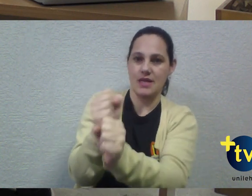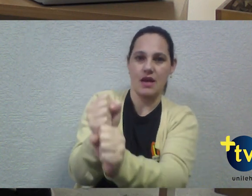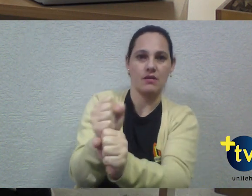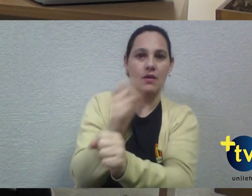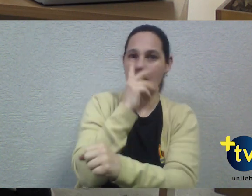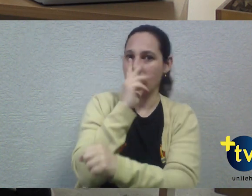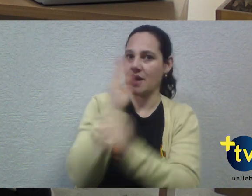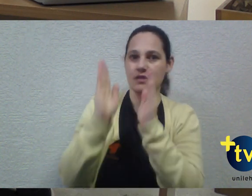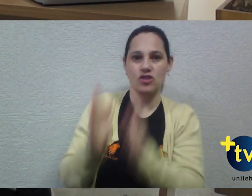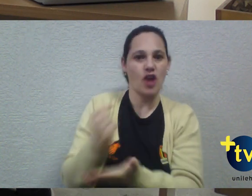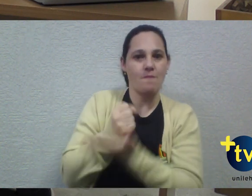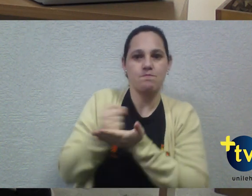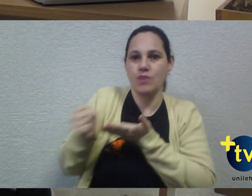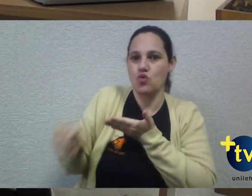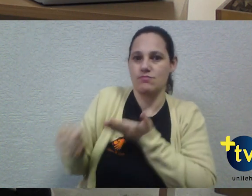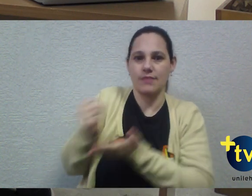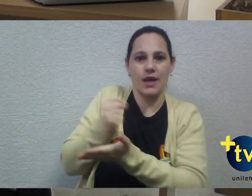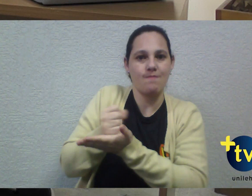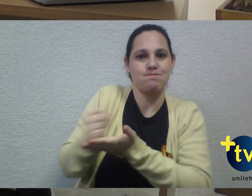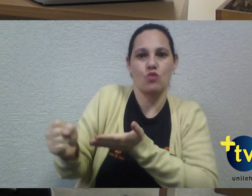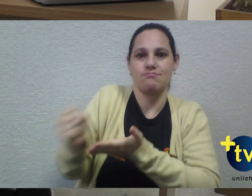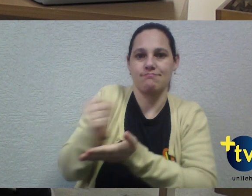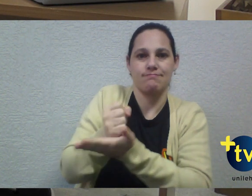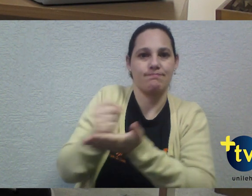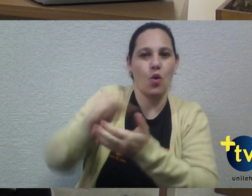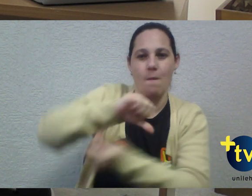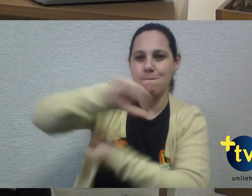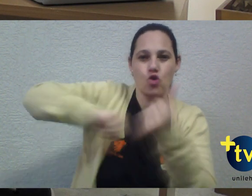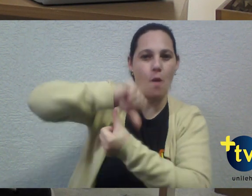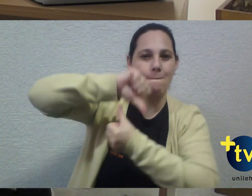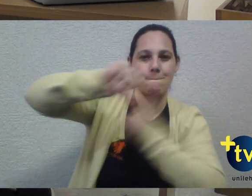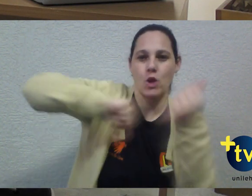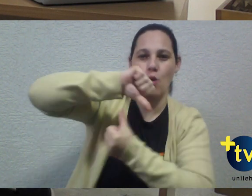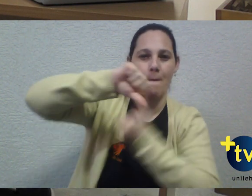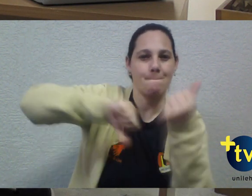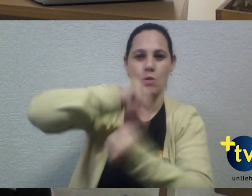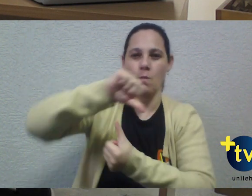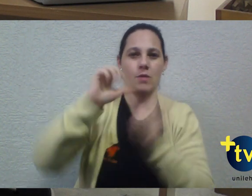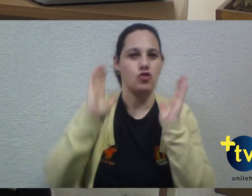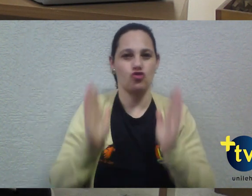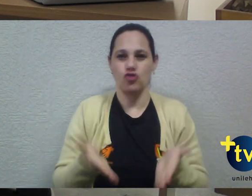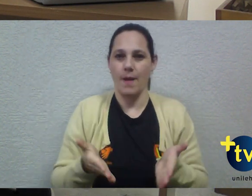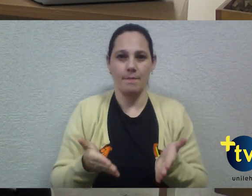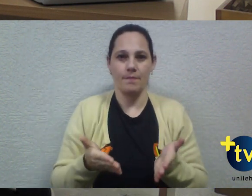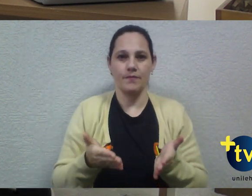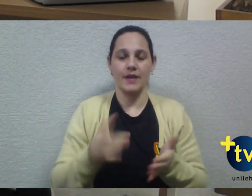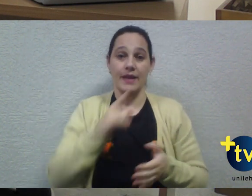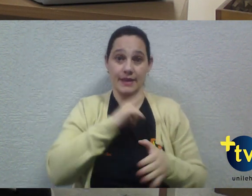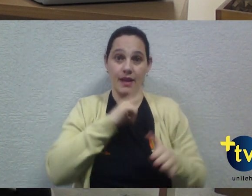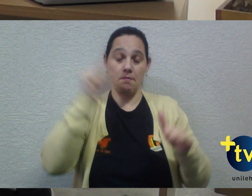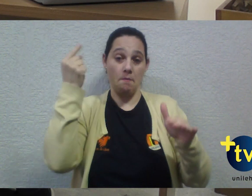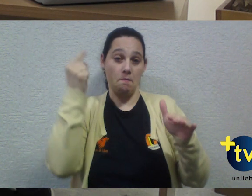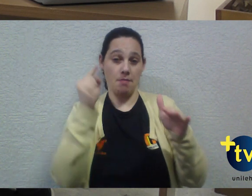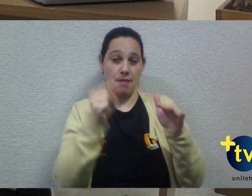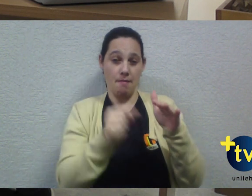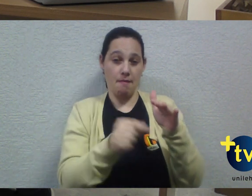obsoleta. Então é muito importante você ter uma qualificação continuada e você não se estagnar numa determinada ferramenta para o